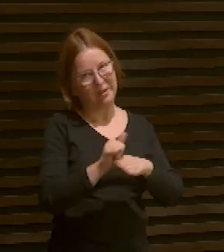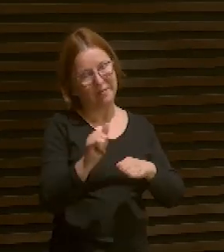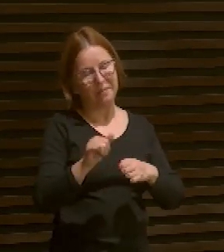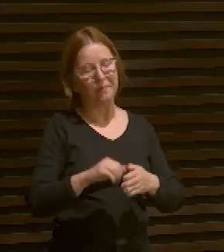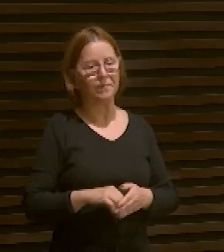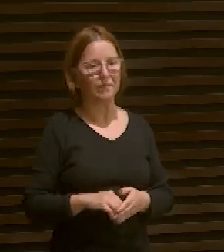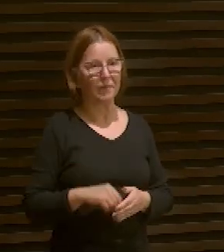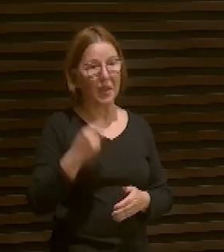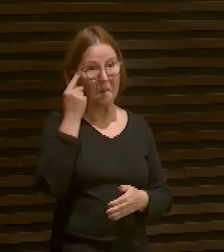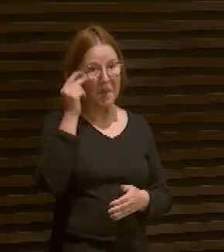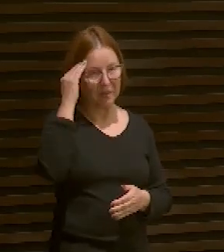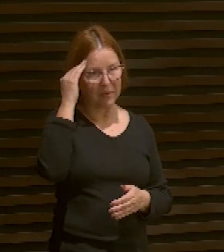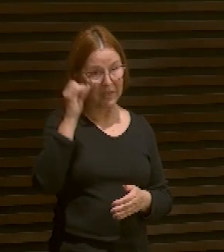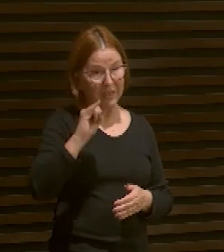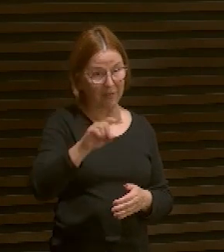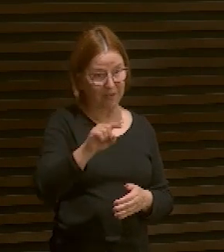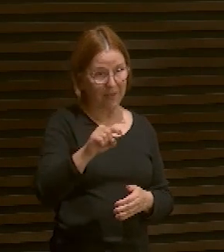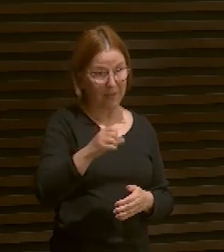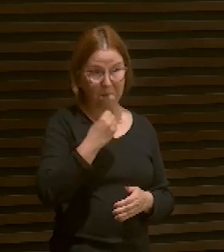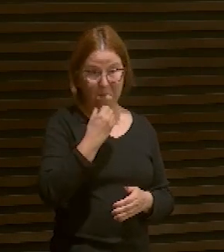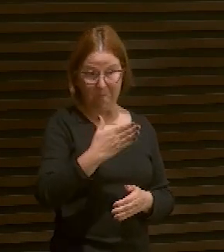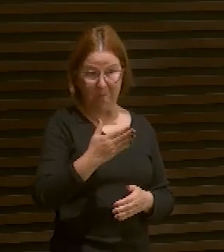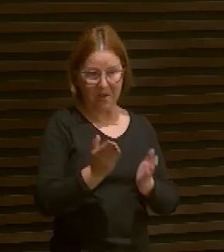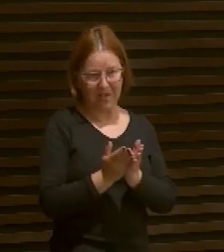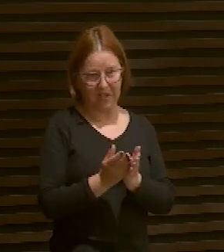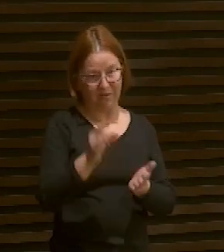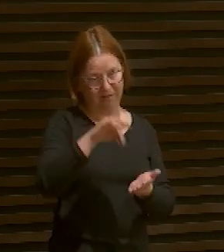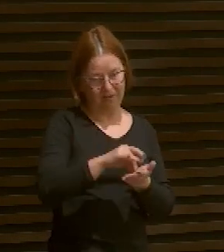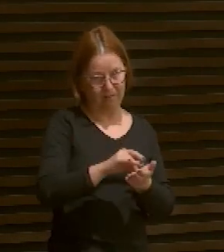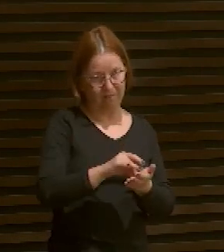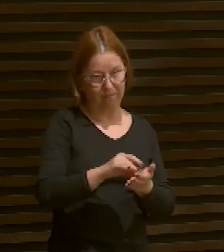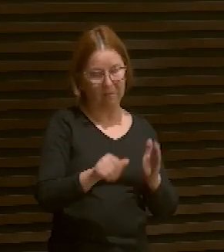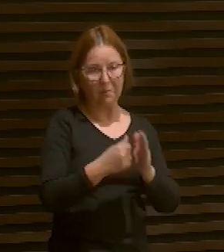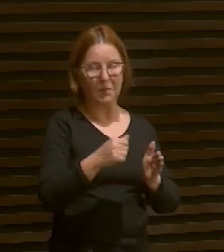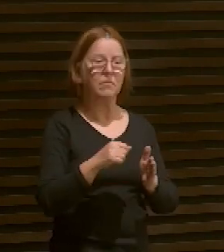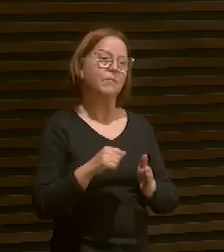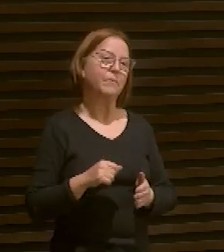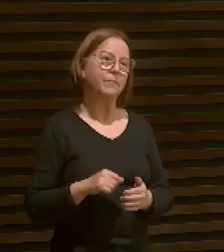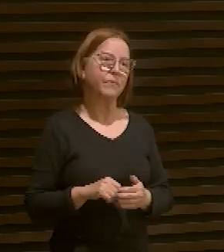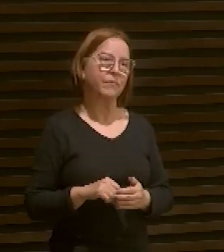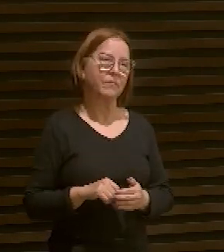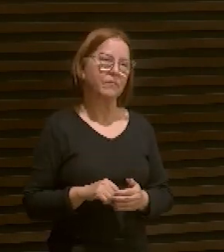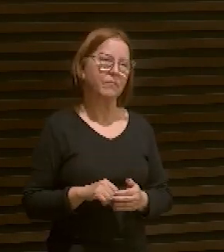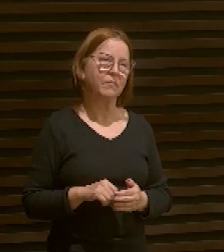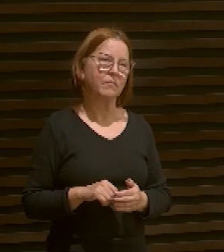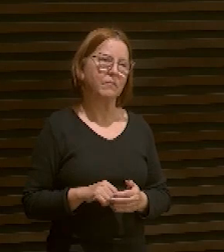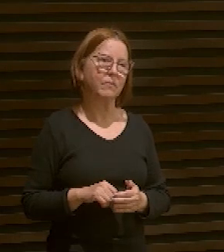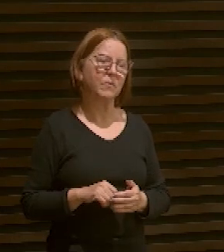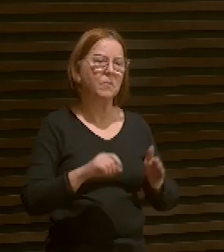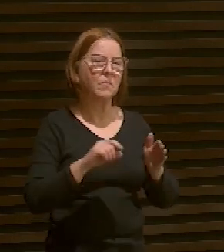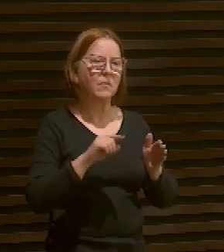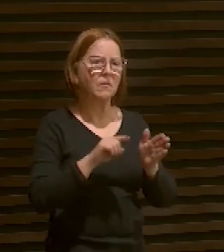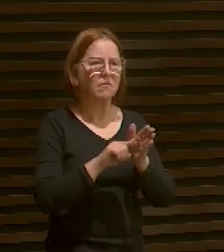Para saber se você é um bom cristão ou um cristão genuíno, primeiro pergunte: quem é Cristo para